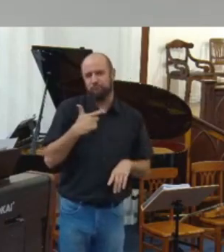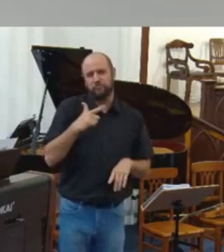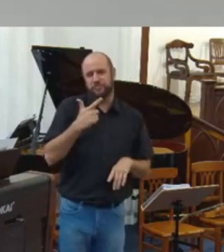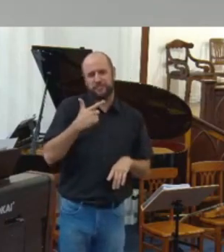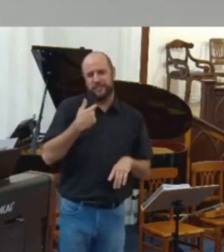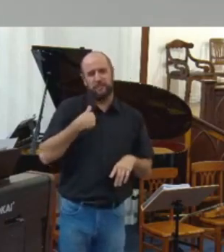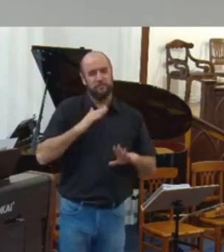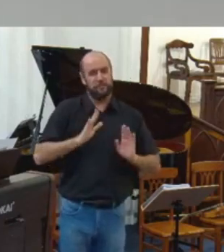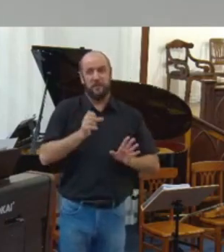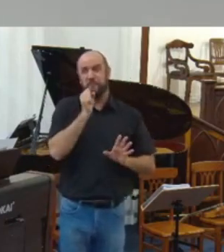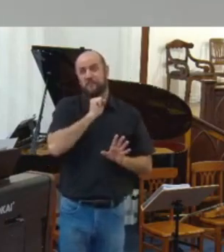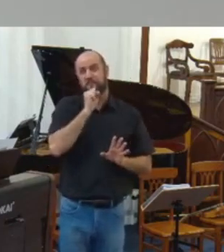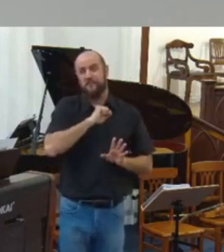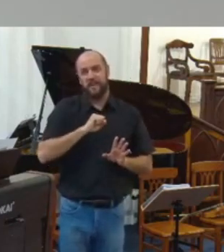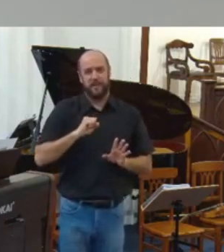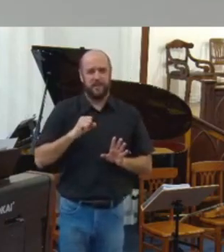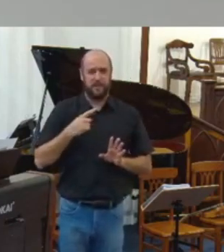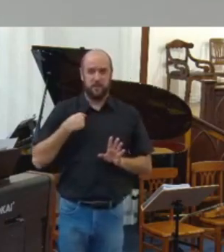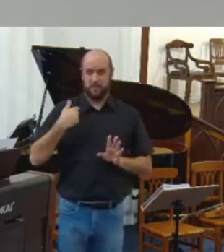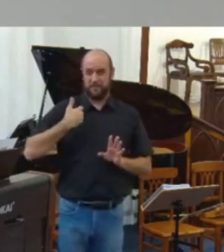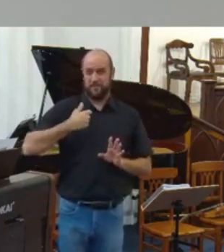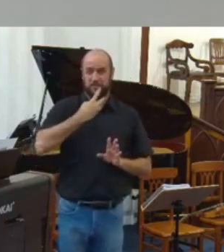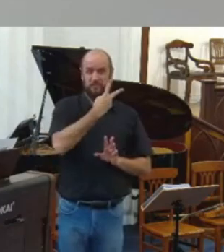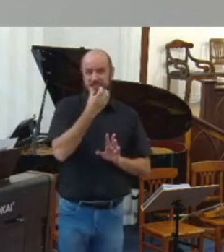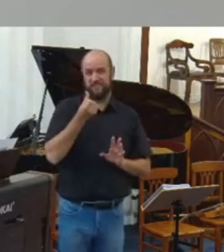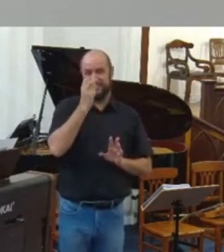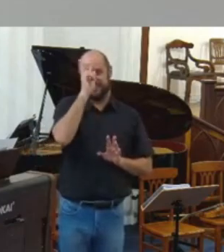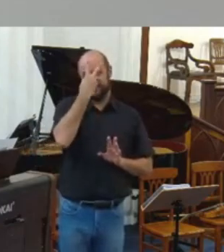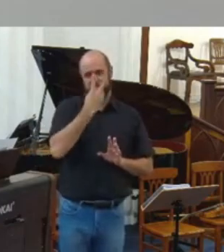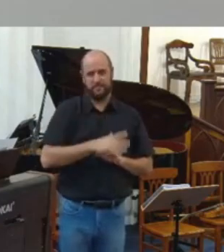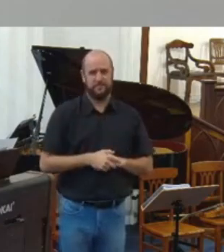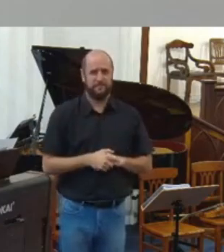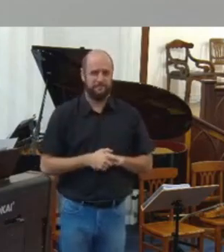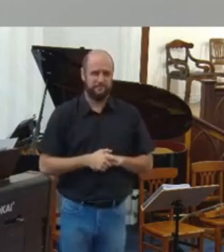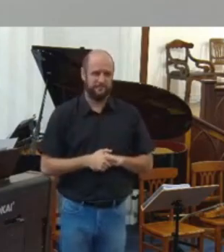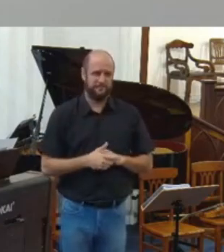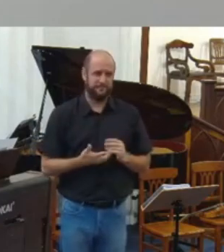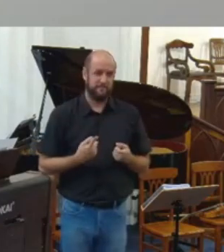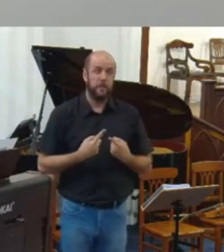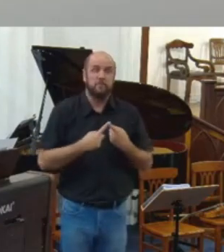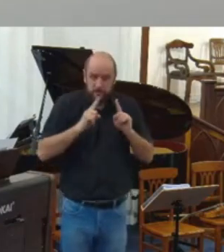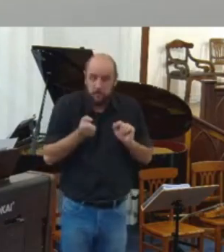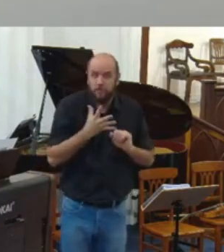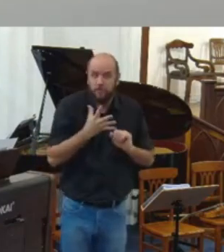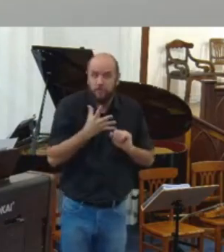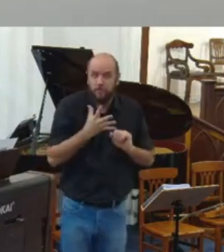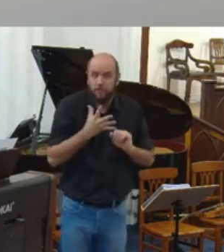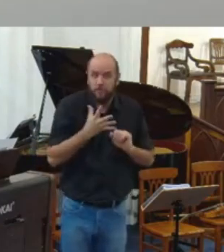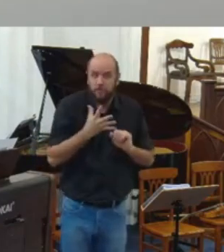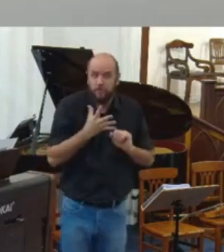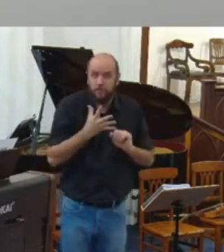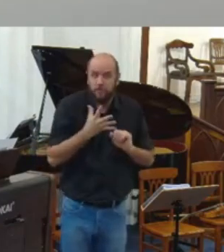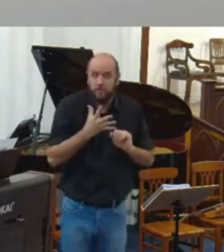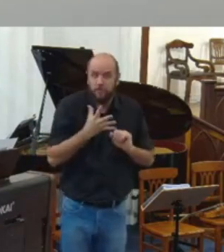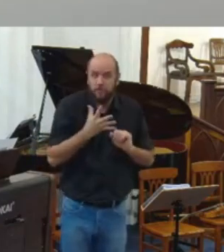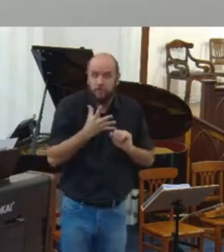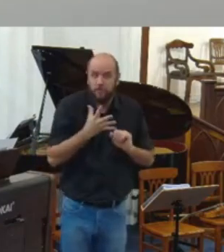esse momento na minha vida aos 26 anos de idade. Mas eu tive. Sabe, eu tive.